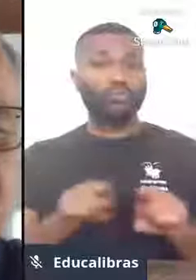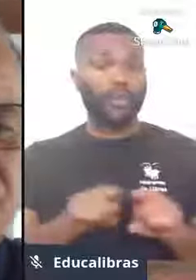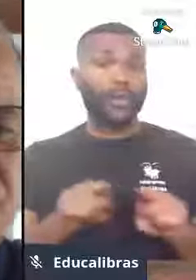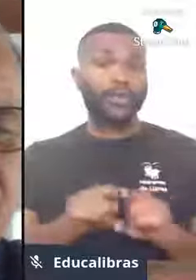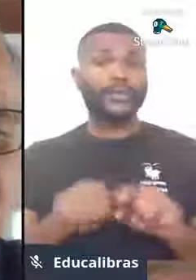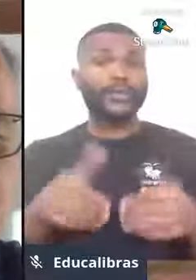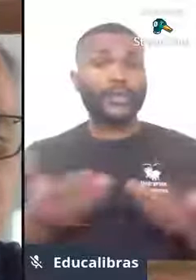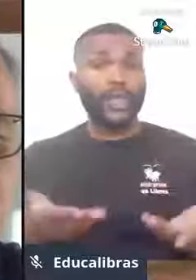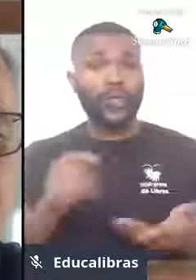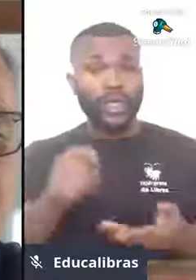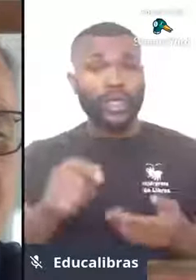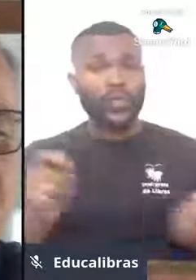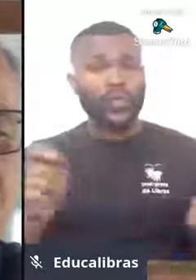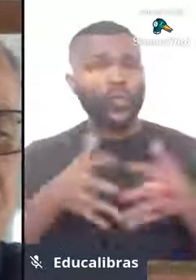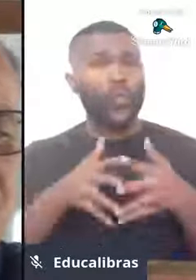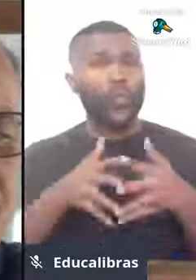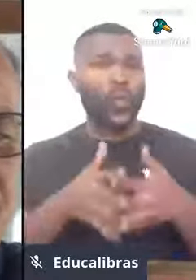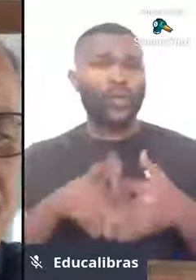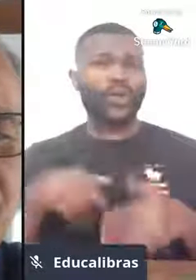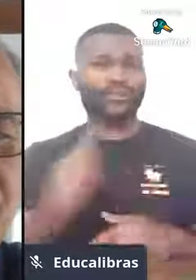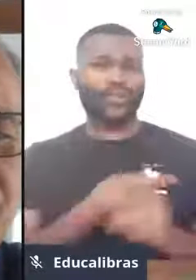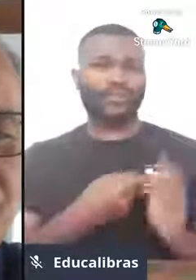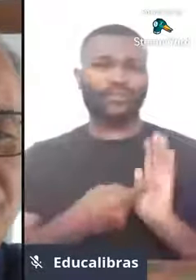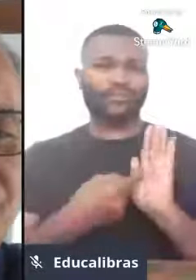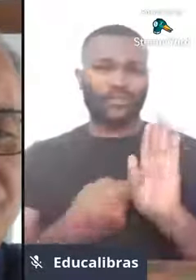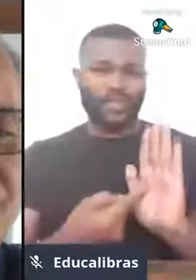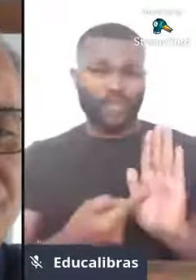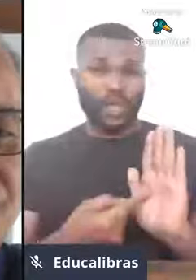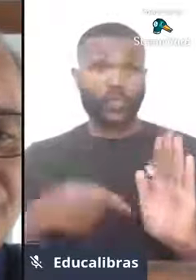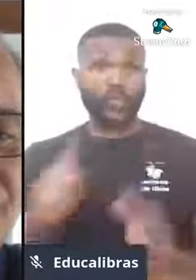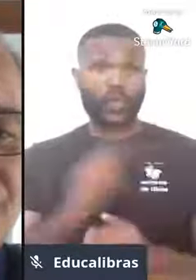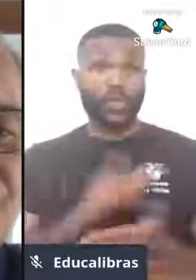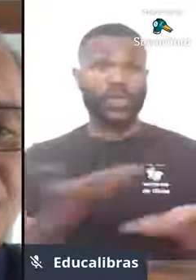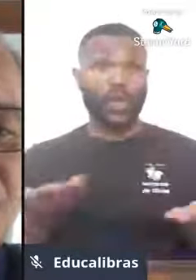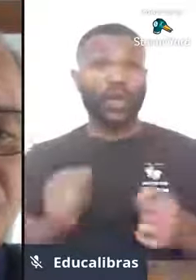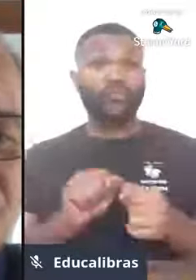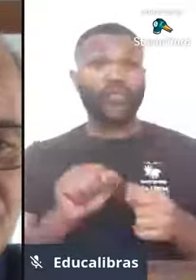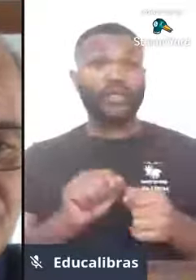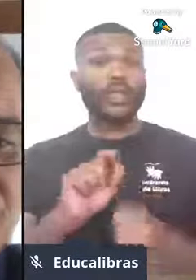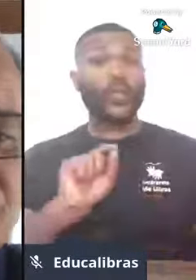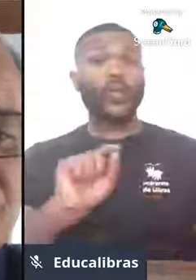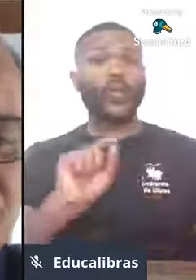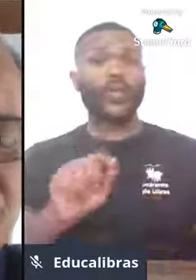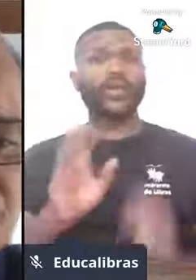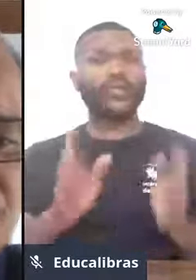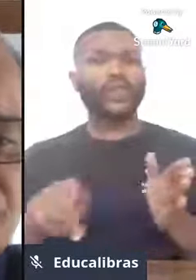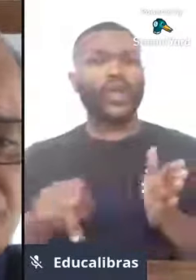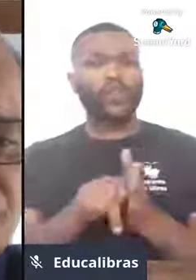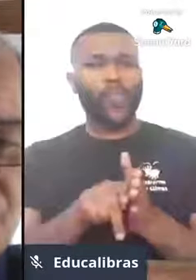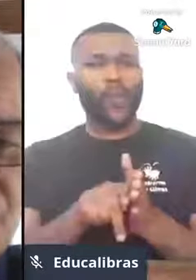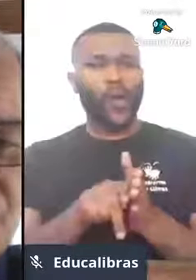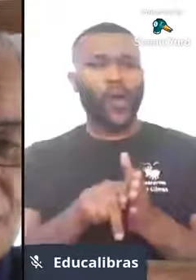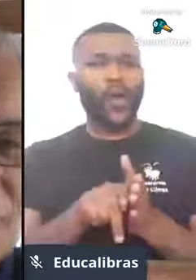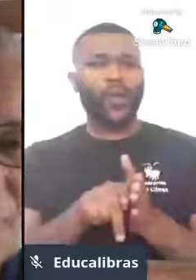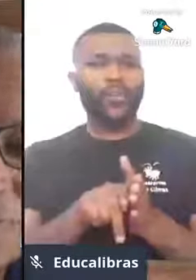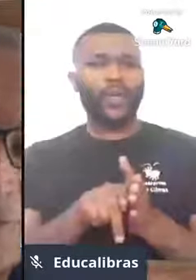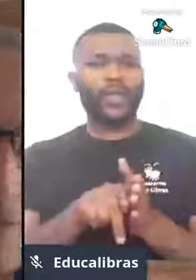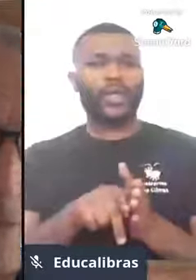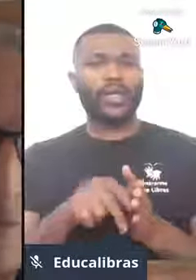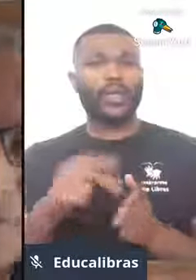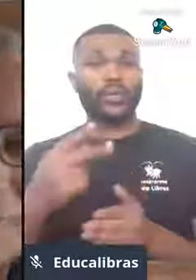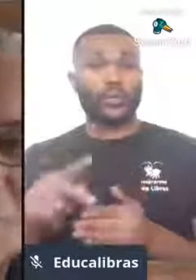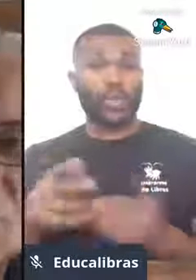isso complica a nossa transmissão. O que nós vamos fazer, já valendo para o seu, é o seguinte: